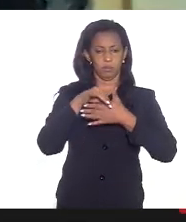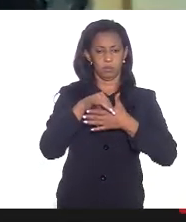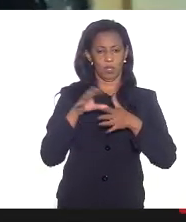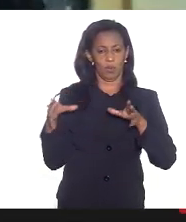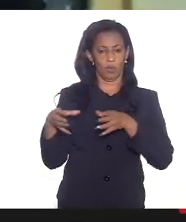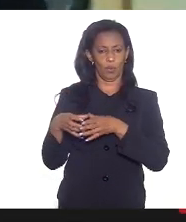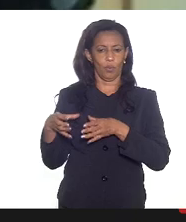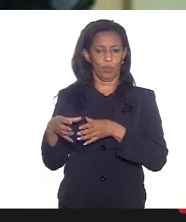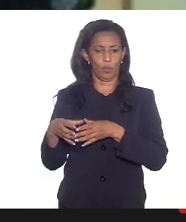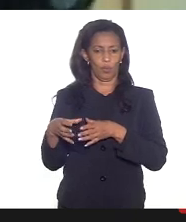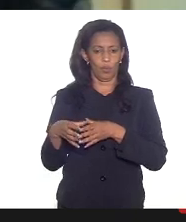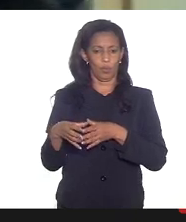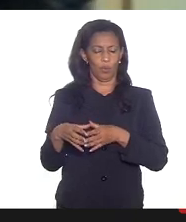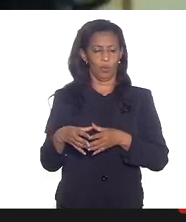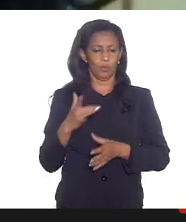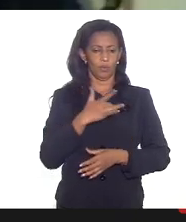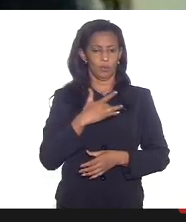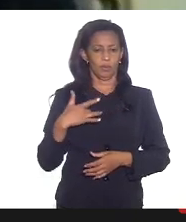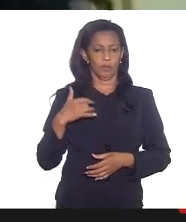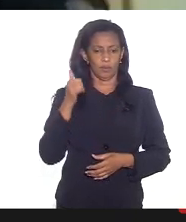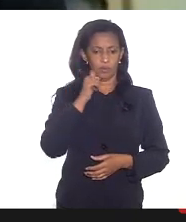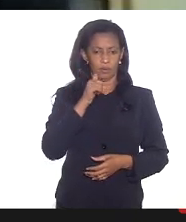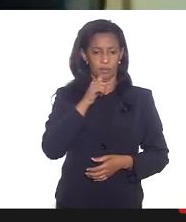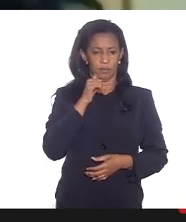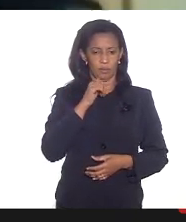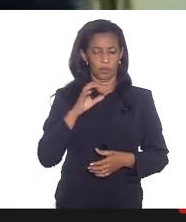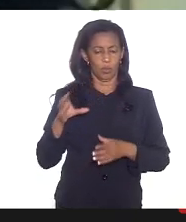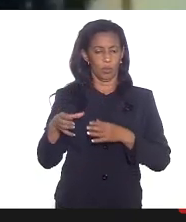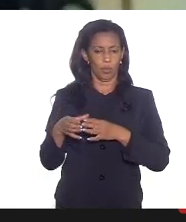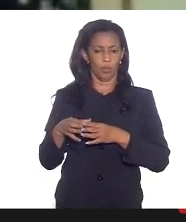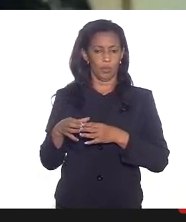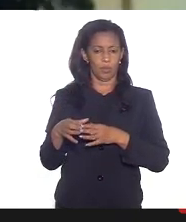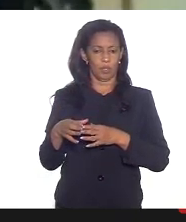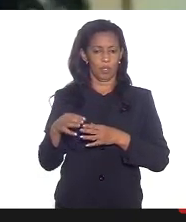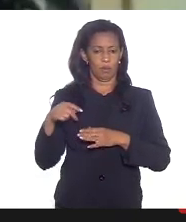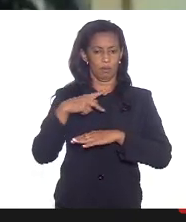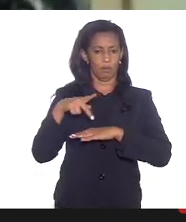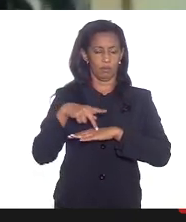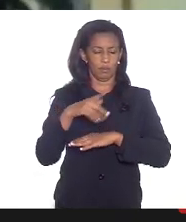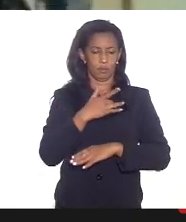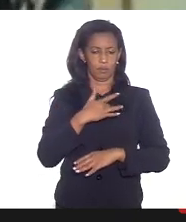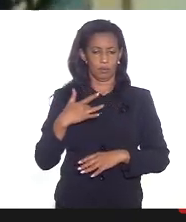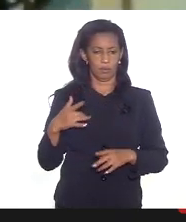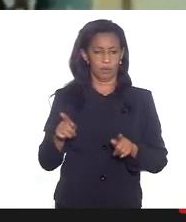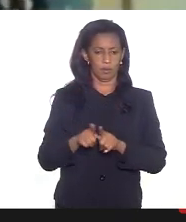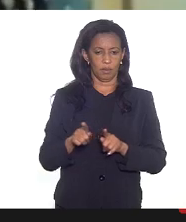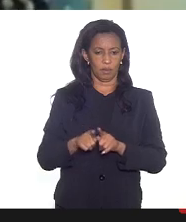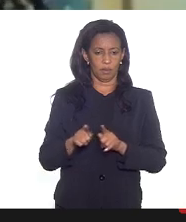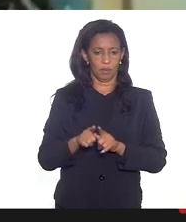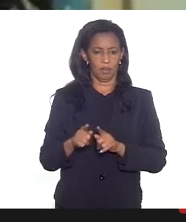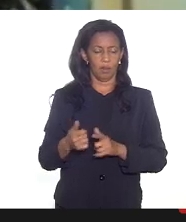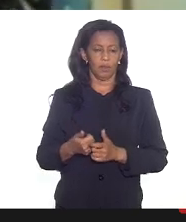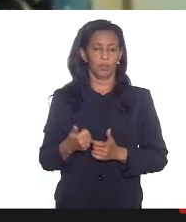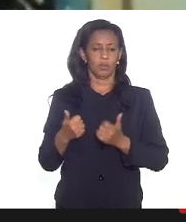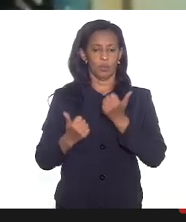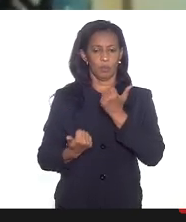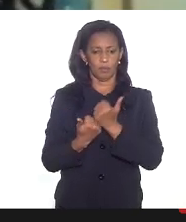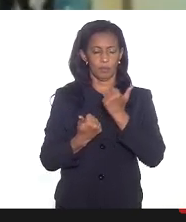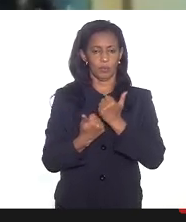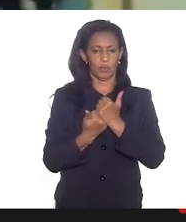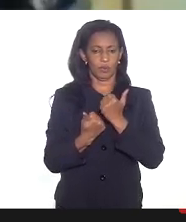a comissão de saúde da mulher do Conselho Nacional de saúde e também sou professora da Escola de Serviço